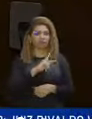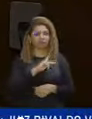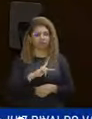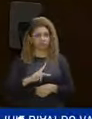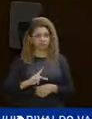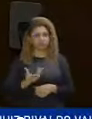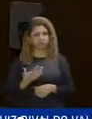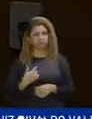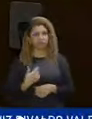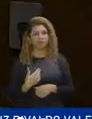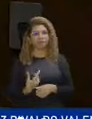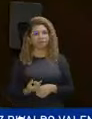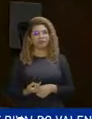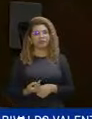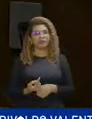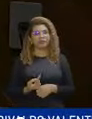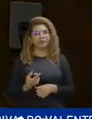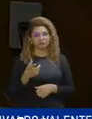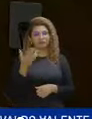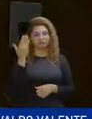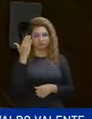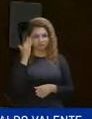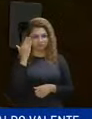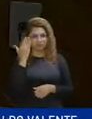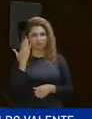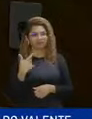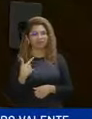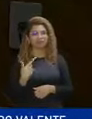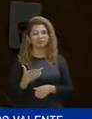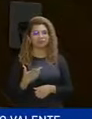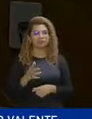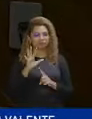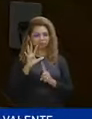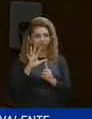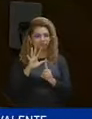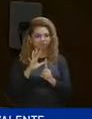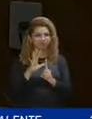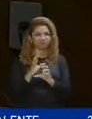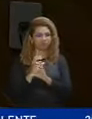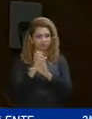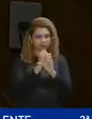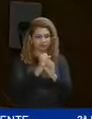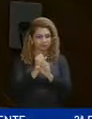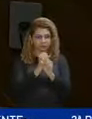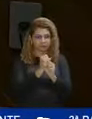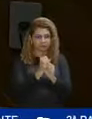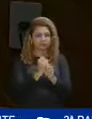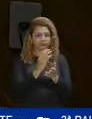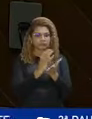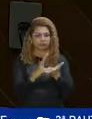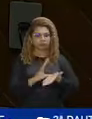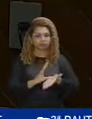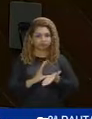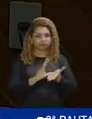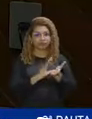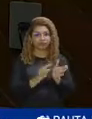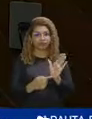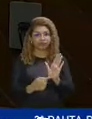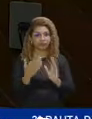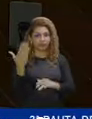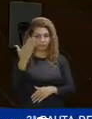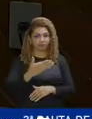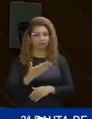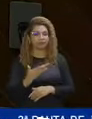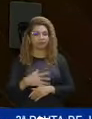presidente. Como consabido, uma das consequências do julgamento das contas não prestada é o impedimento à obtenção de quitação